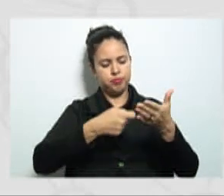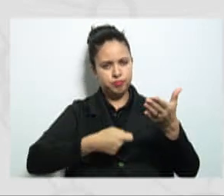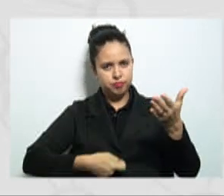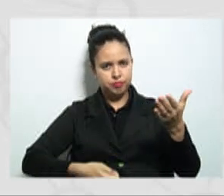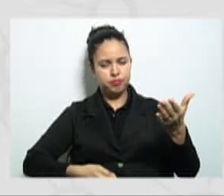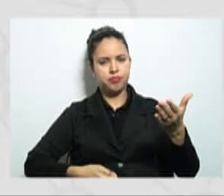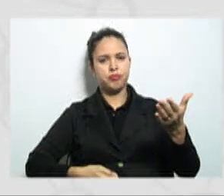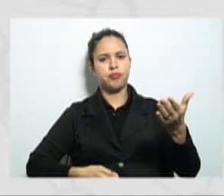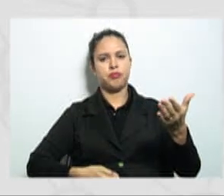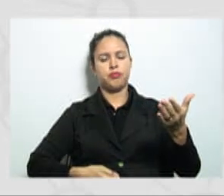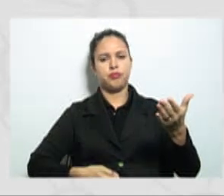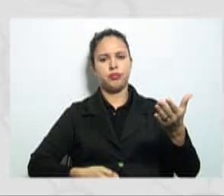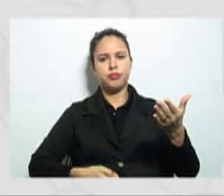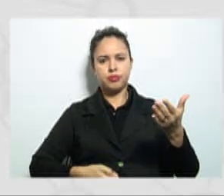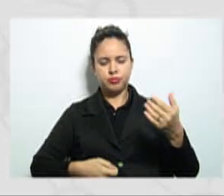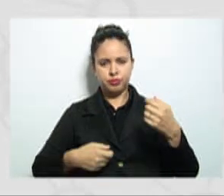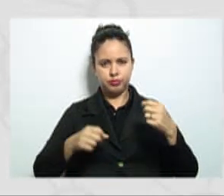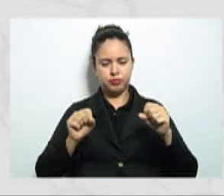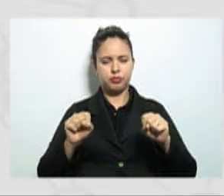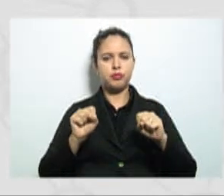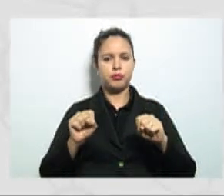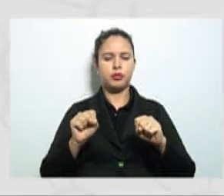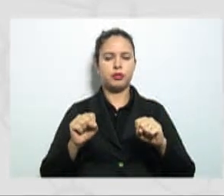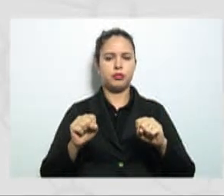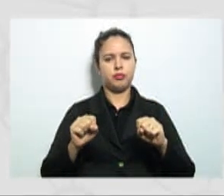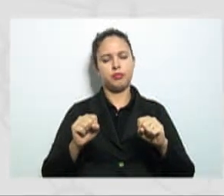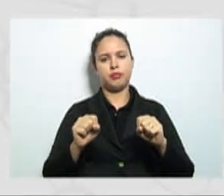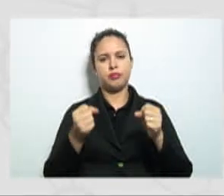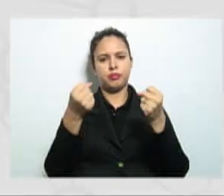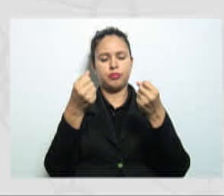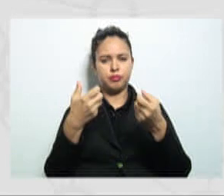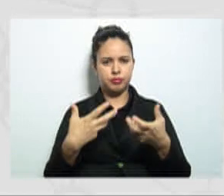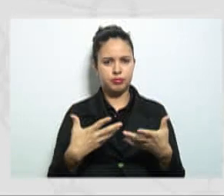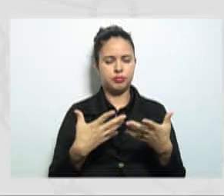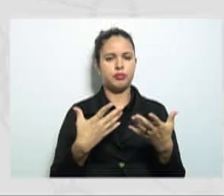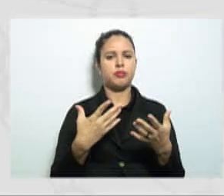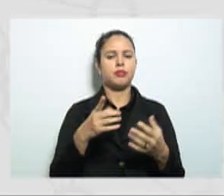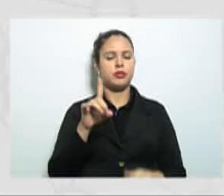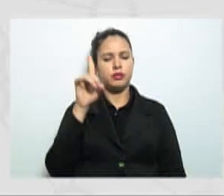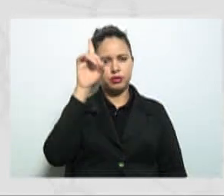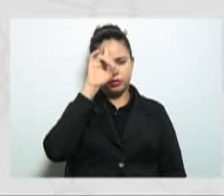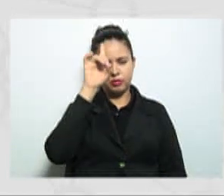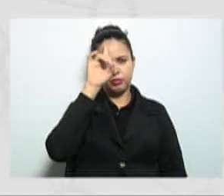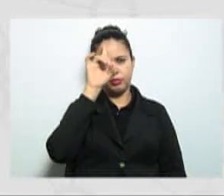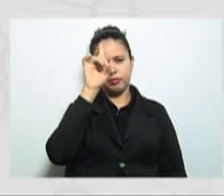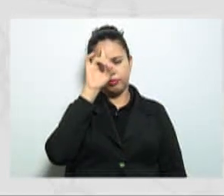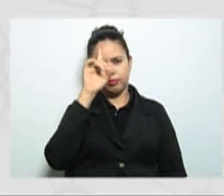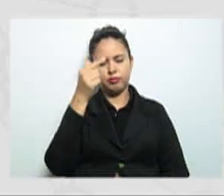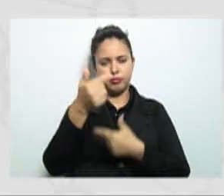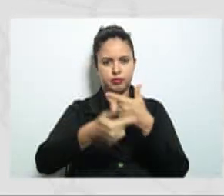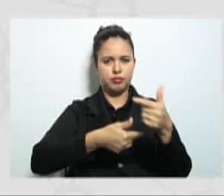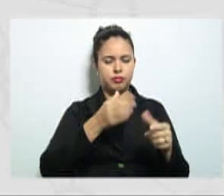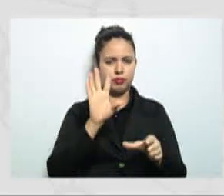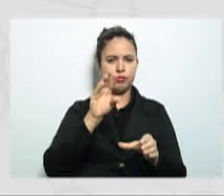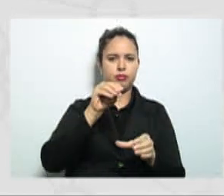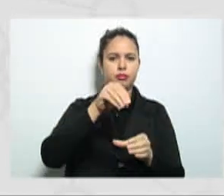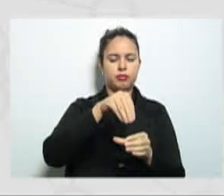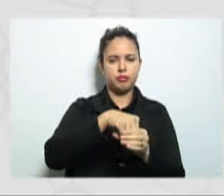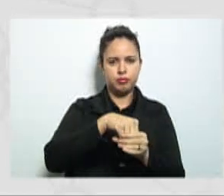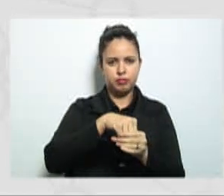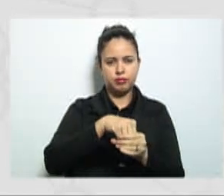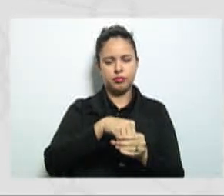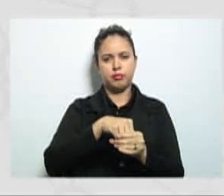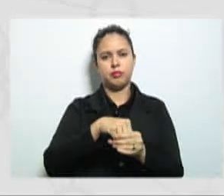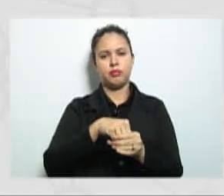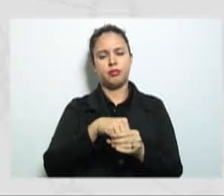expediente neste departamento será apenas interno, pois estaremos planejando o retorno do ano letivo de 2018. Atenciosamente,